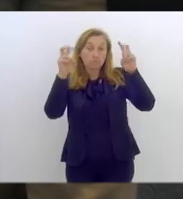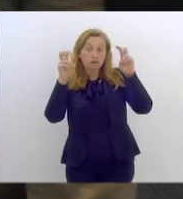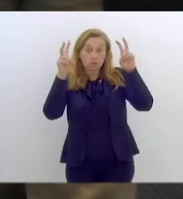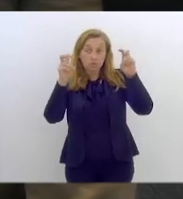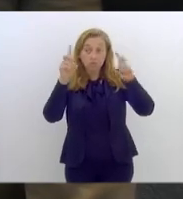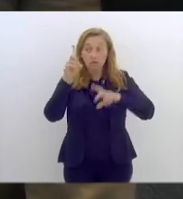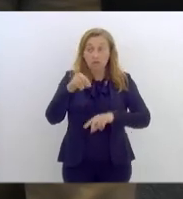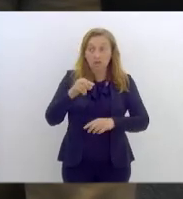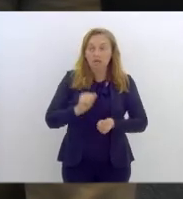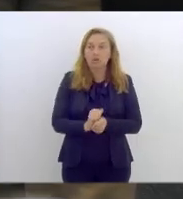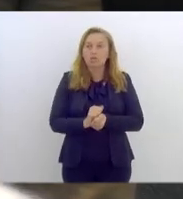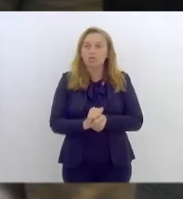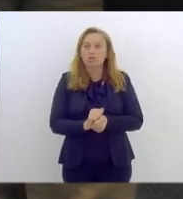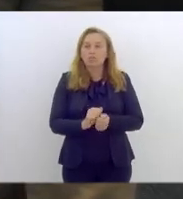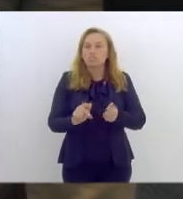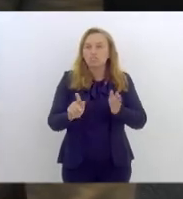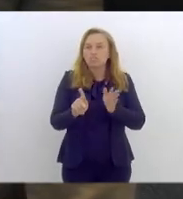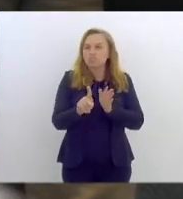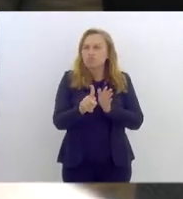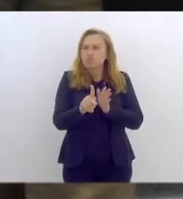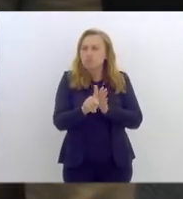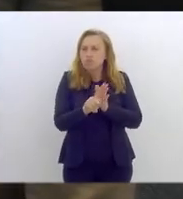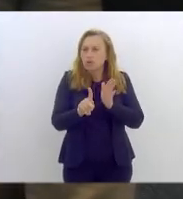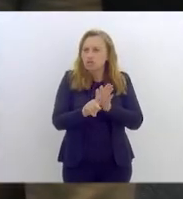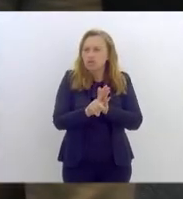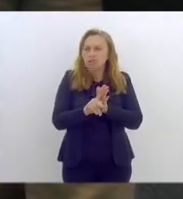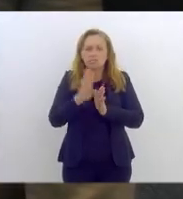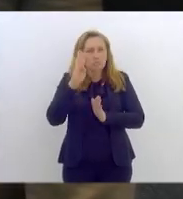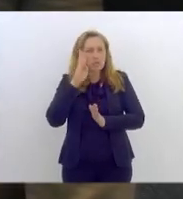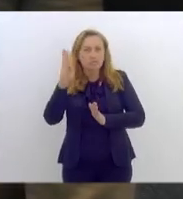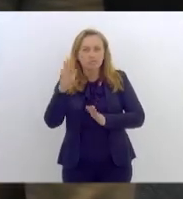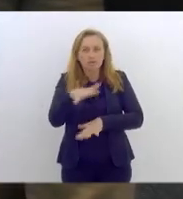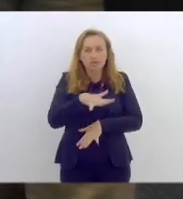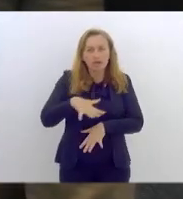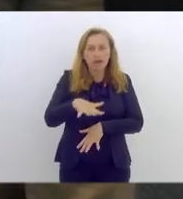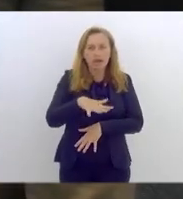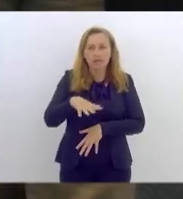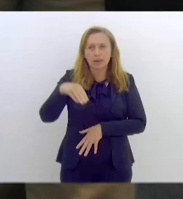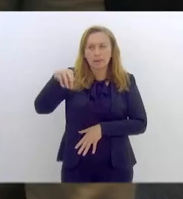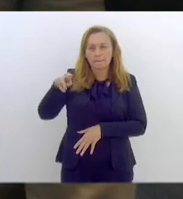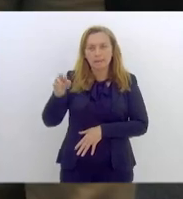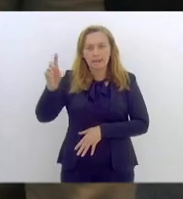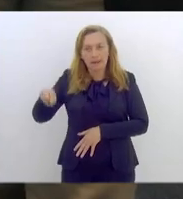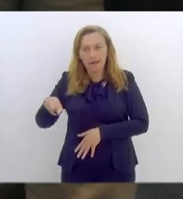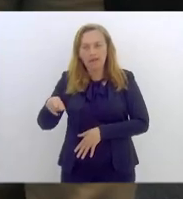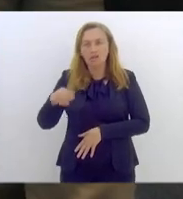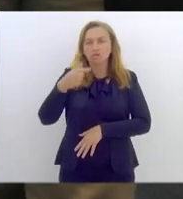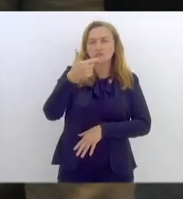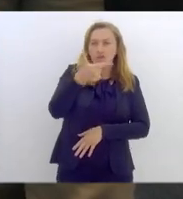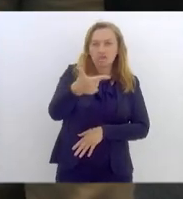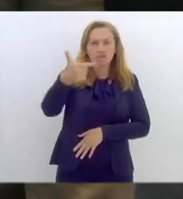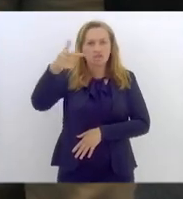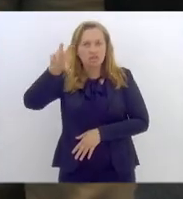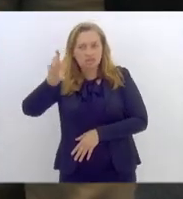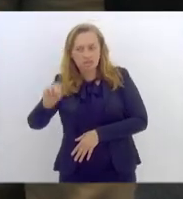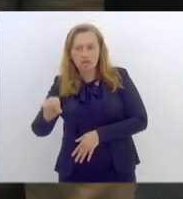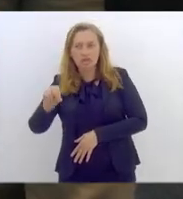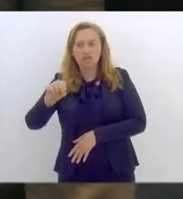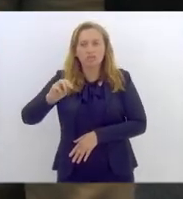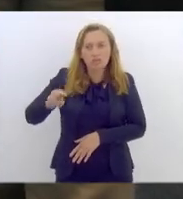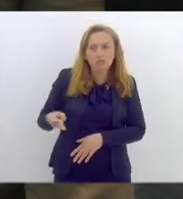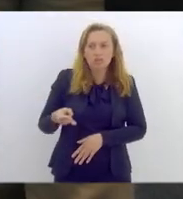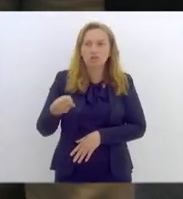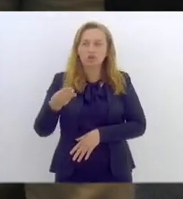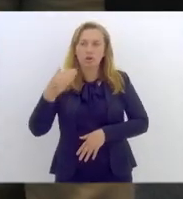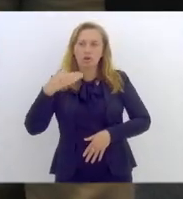do de um projeto específico na comunidade da Maré os 250 milhões paga tuberculose